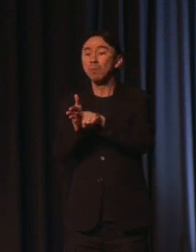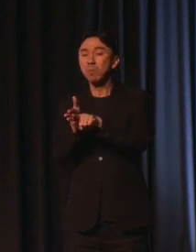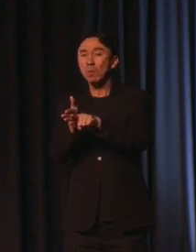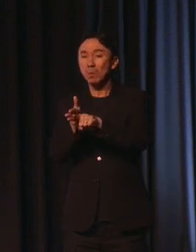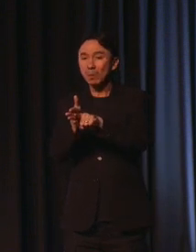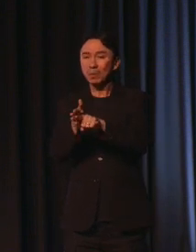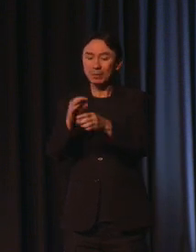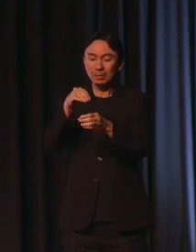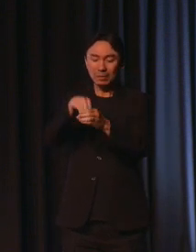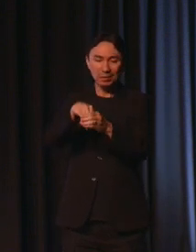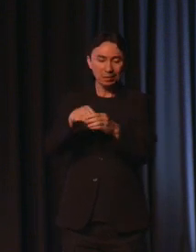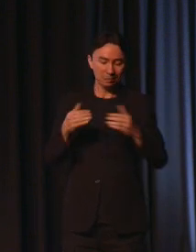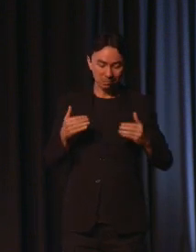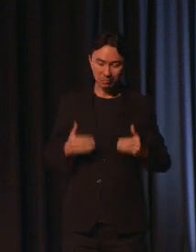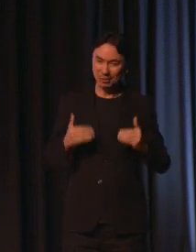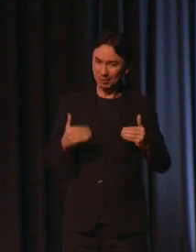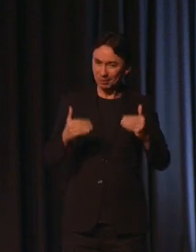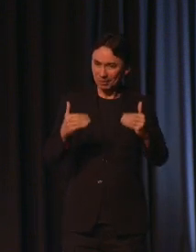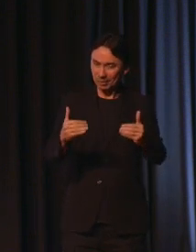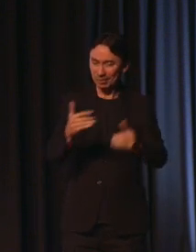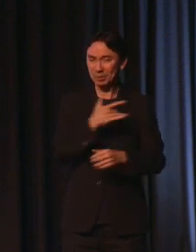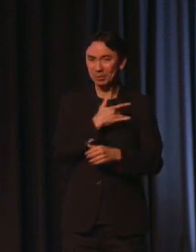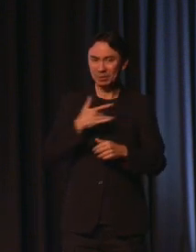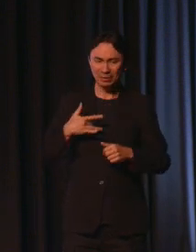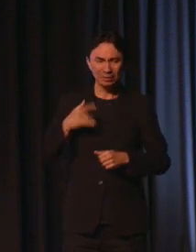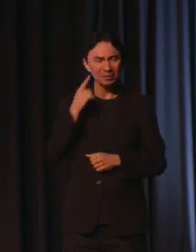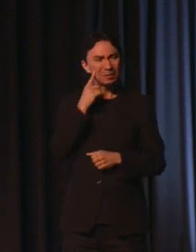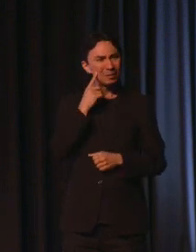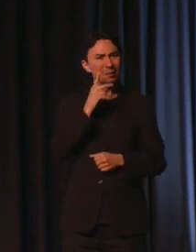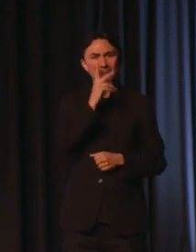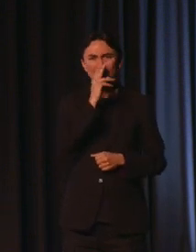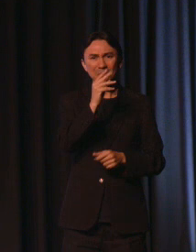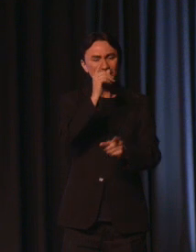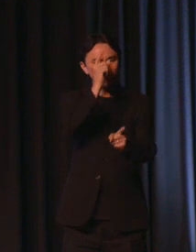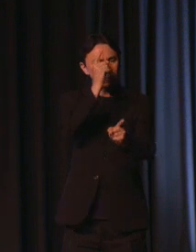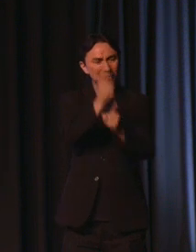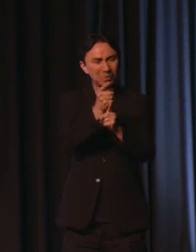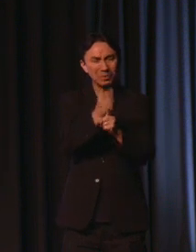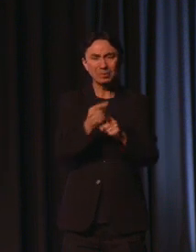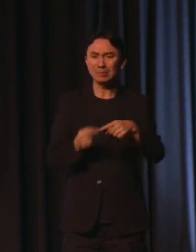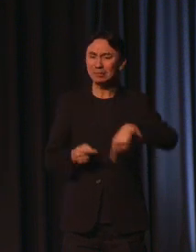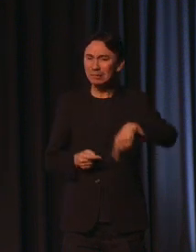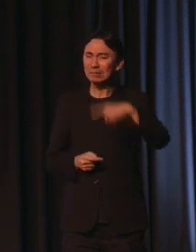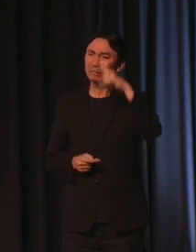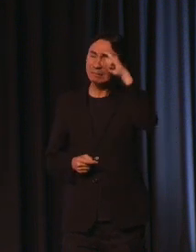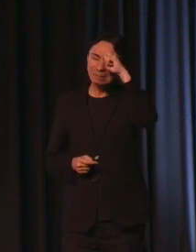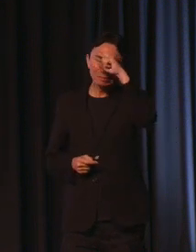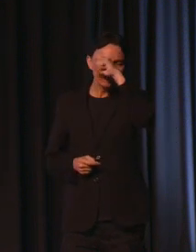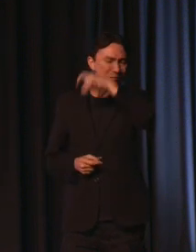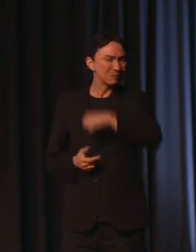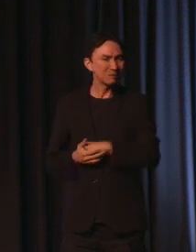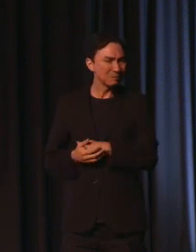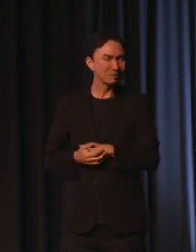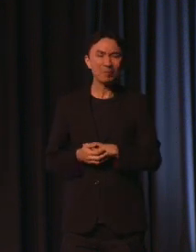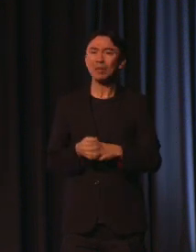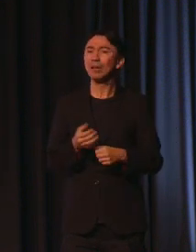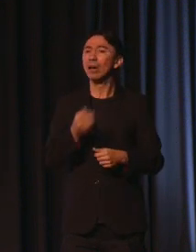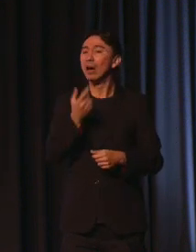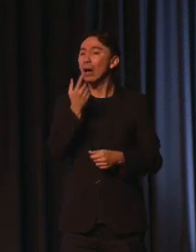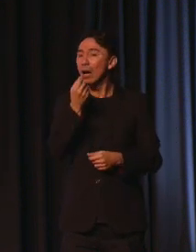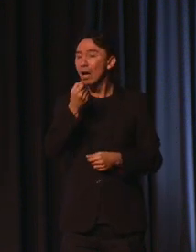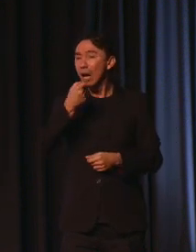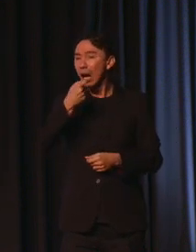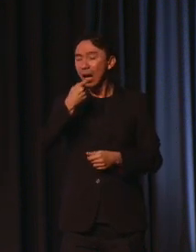dificuldades que a gente tinha para fazer, então, essas compras desses medicamentos, que muitas vezes compravam quantidades que não eram